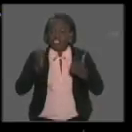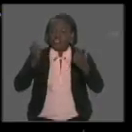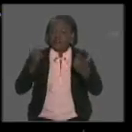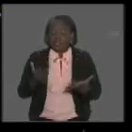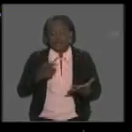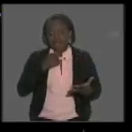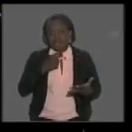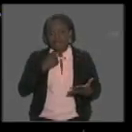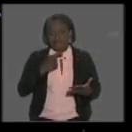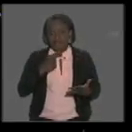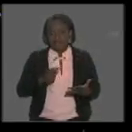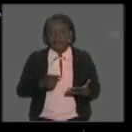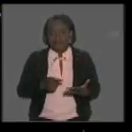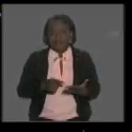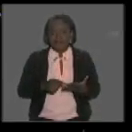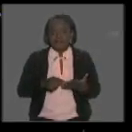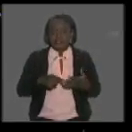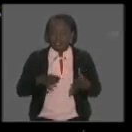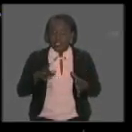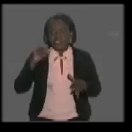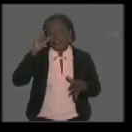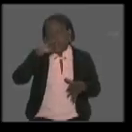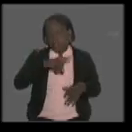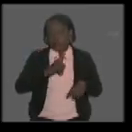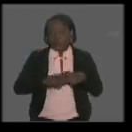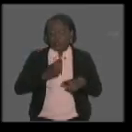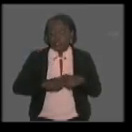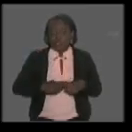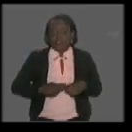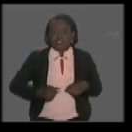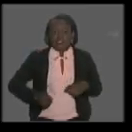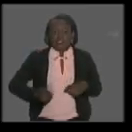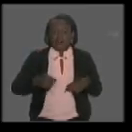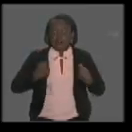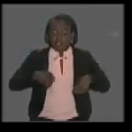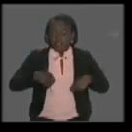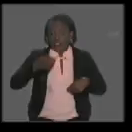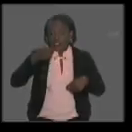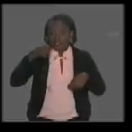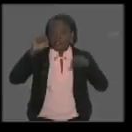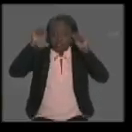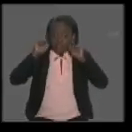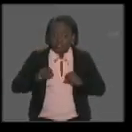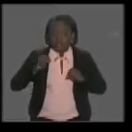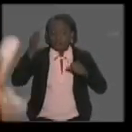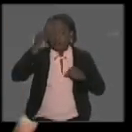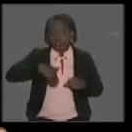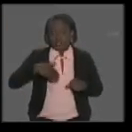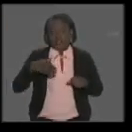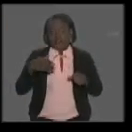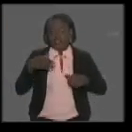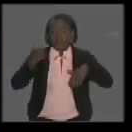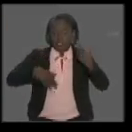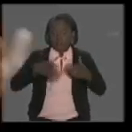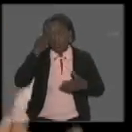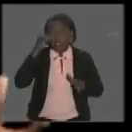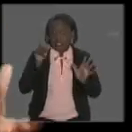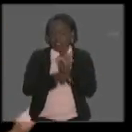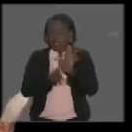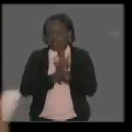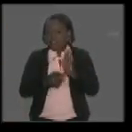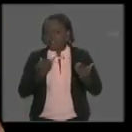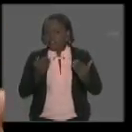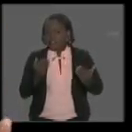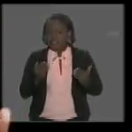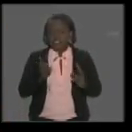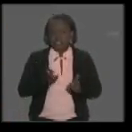consegue dizer, né? E isso é complicado porque aí a gente sempre tem um testemunho que é questionado, né? A vida toda a gente tem